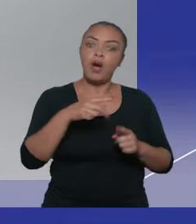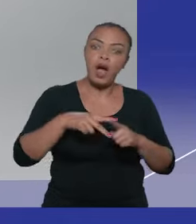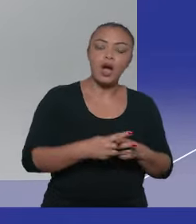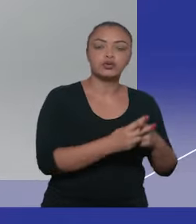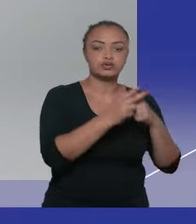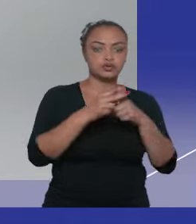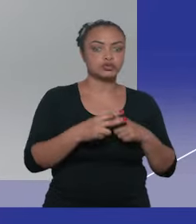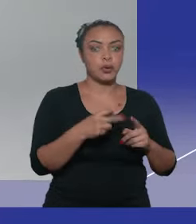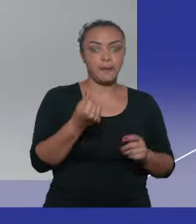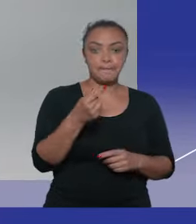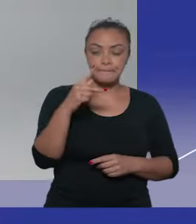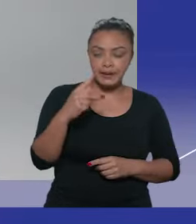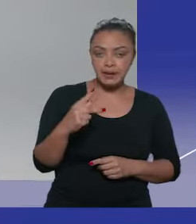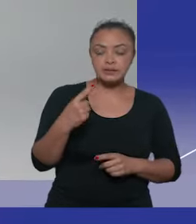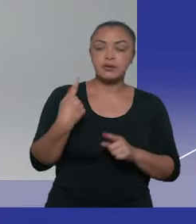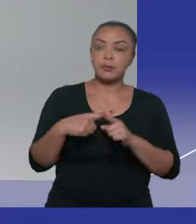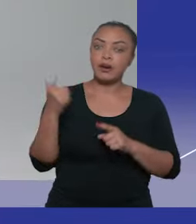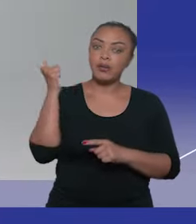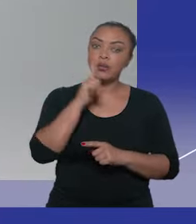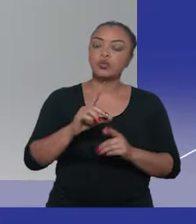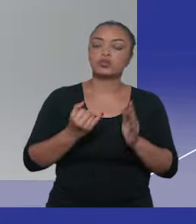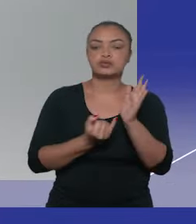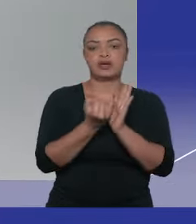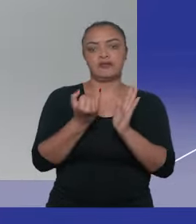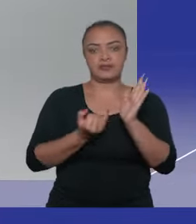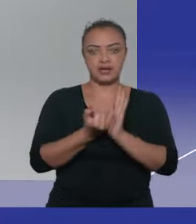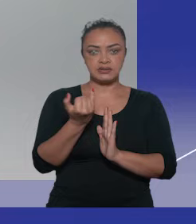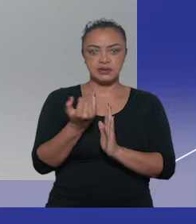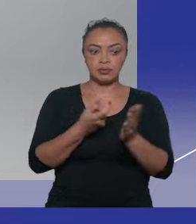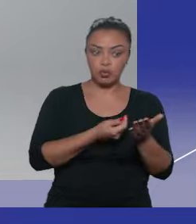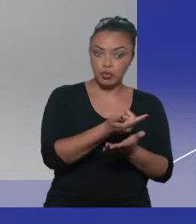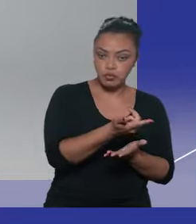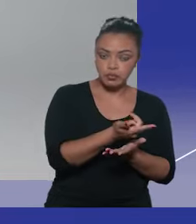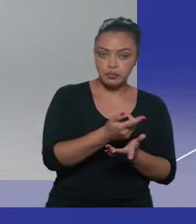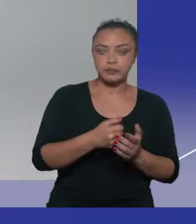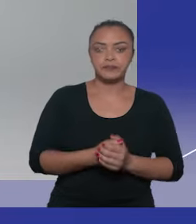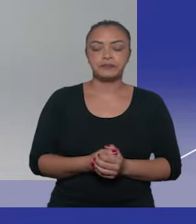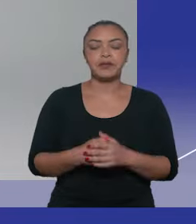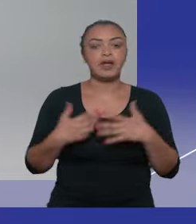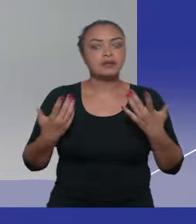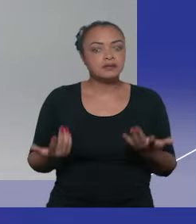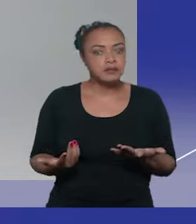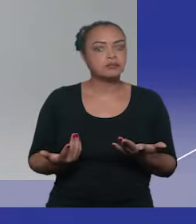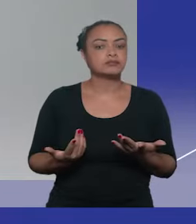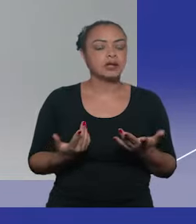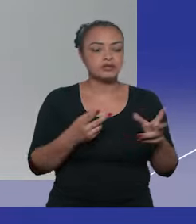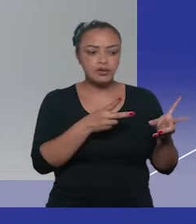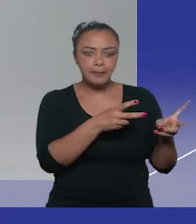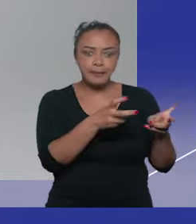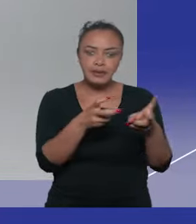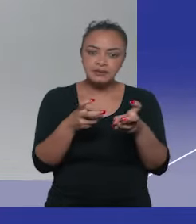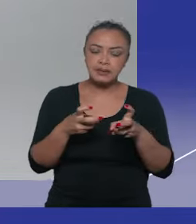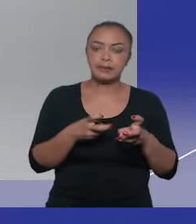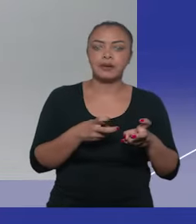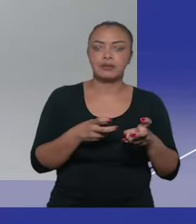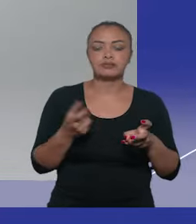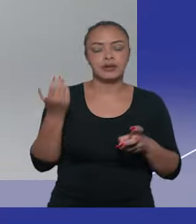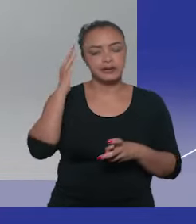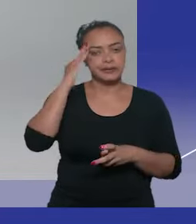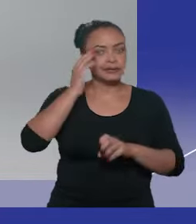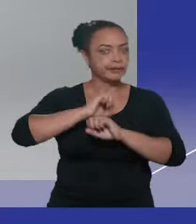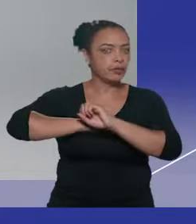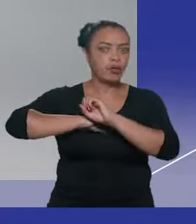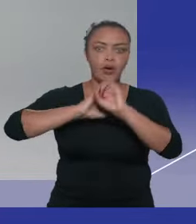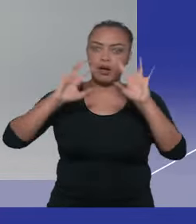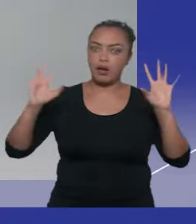preços dos seus serviços para poder sobreviver à inflação do consumo. Então, a gente presenciou esse movimento e